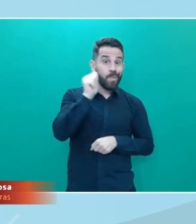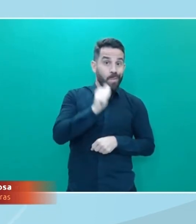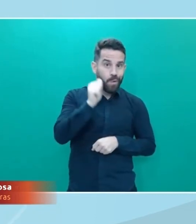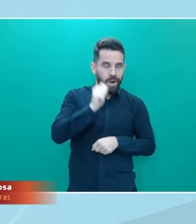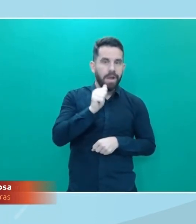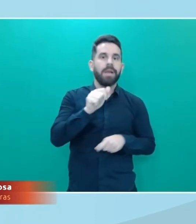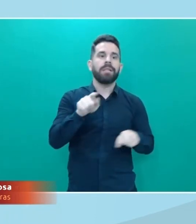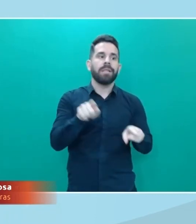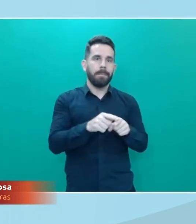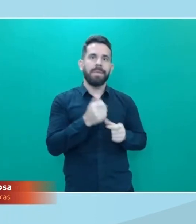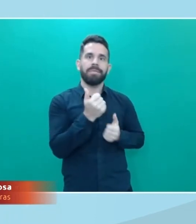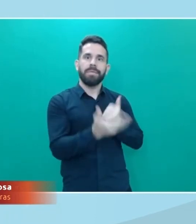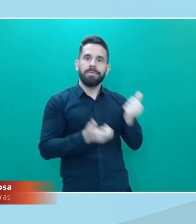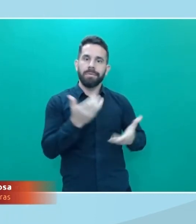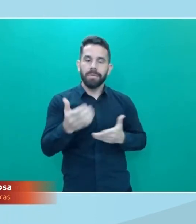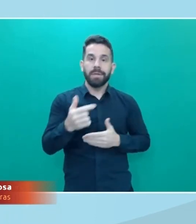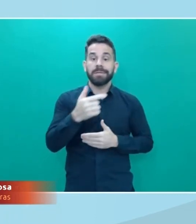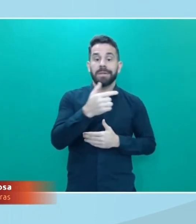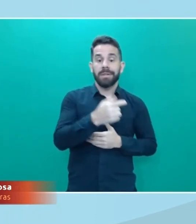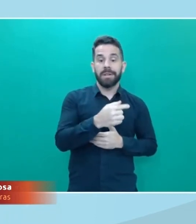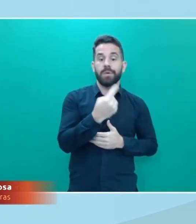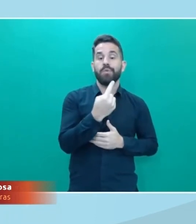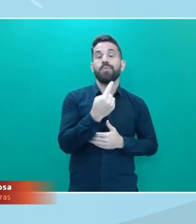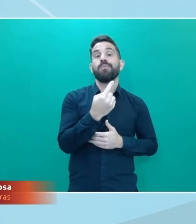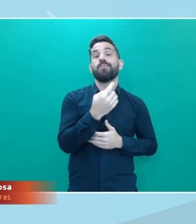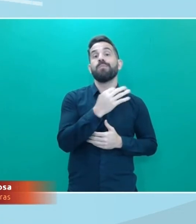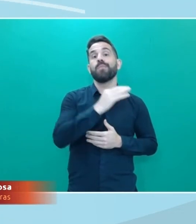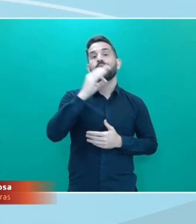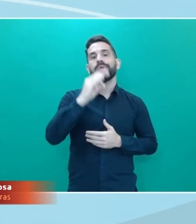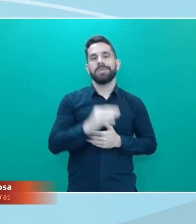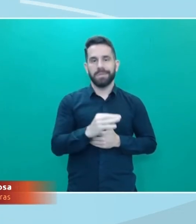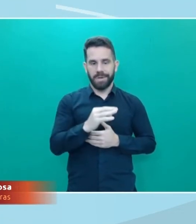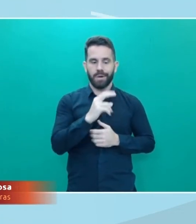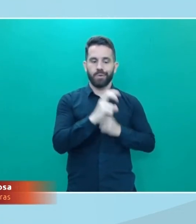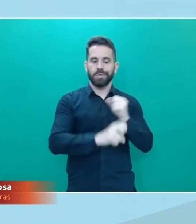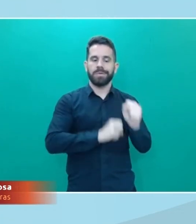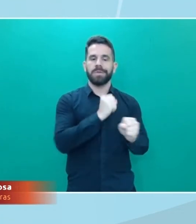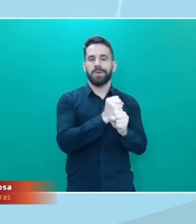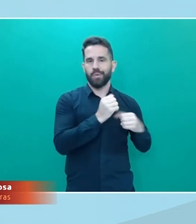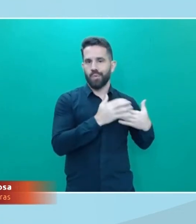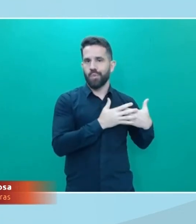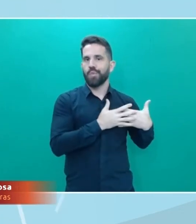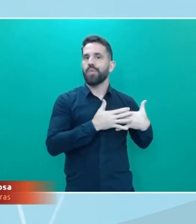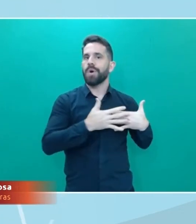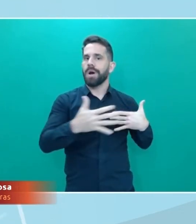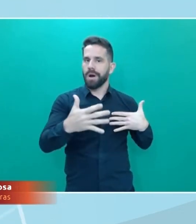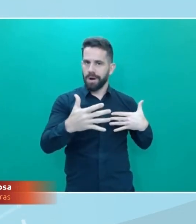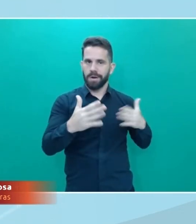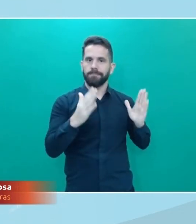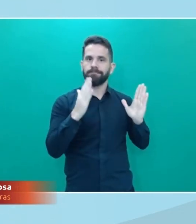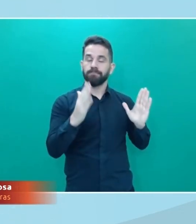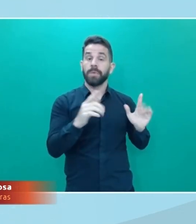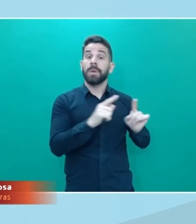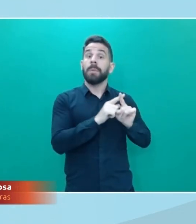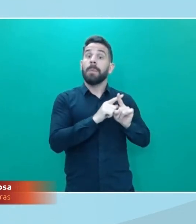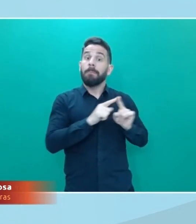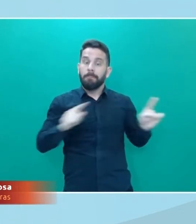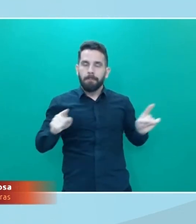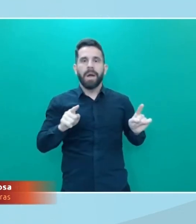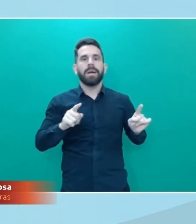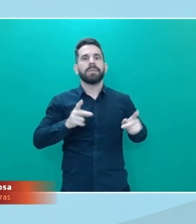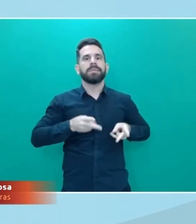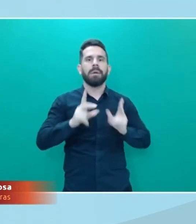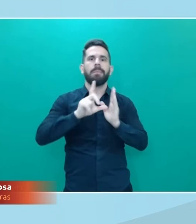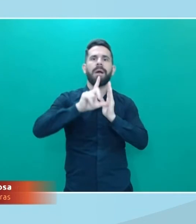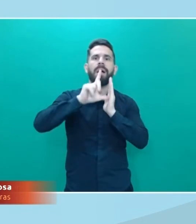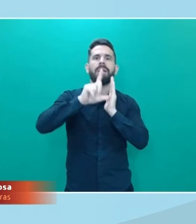71% em 5 anos. Ainda assim, né, apesar desse aumento, há um atraso na concessão dessas medidas protetivas.